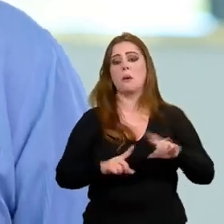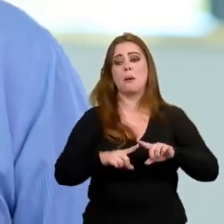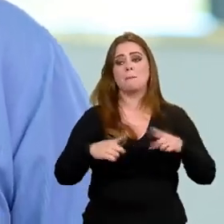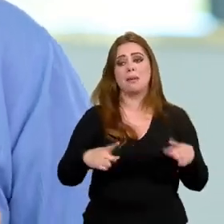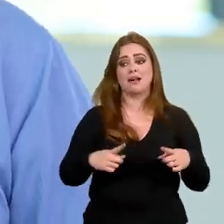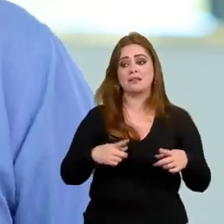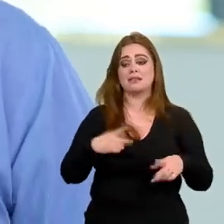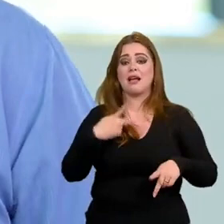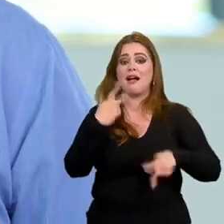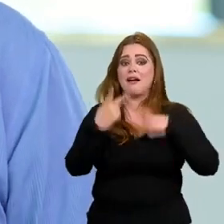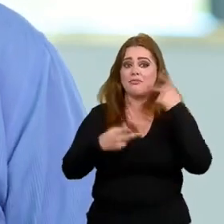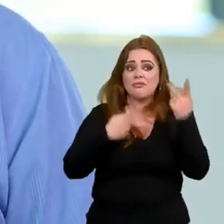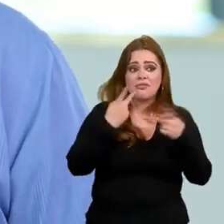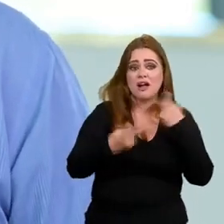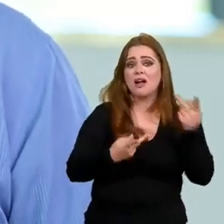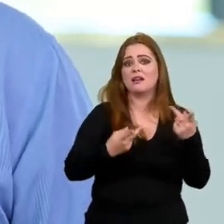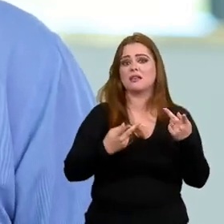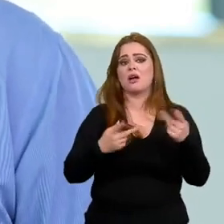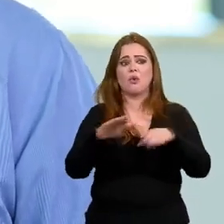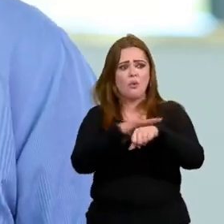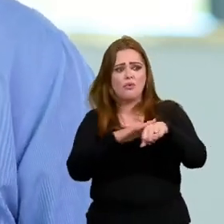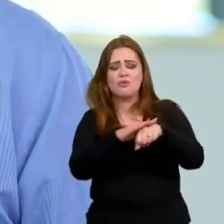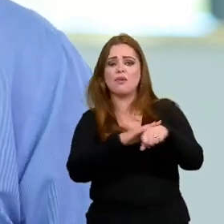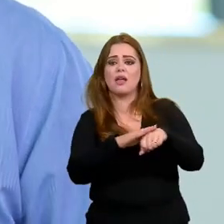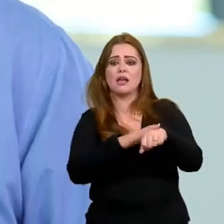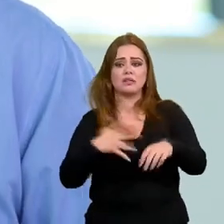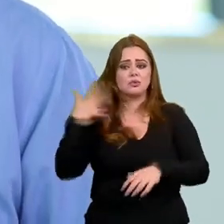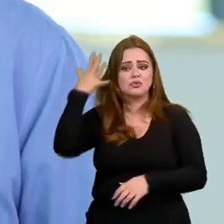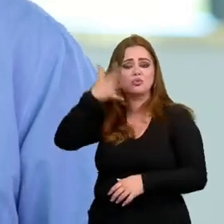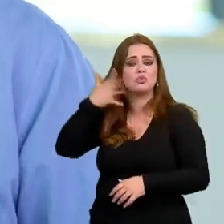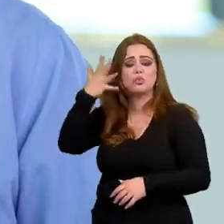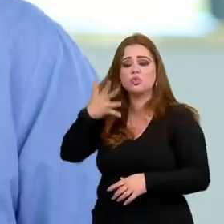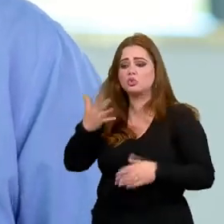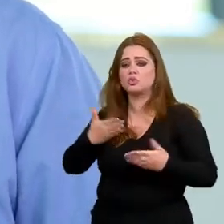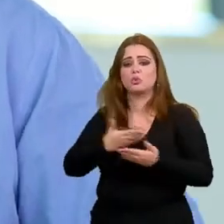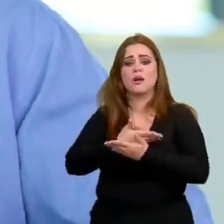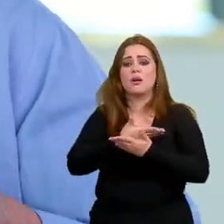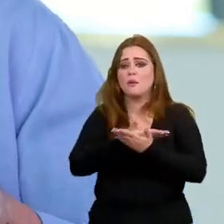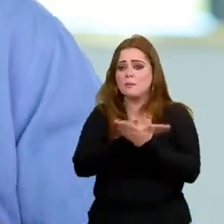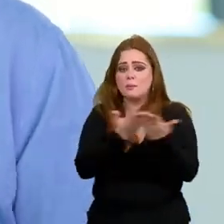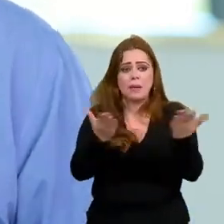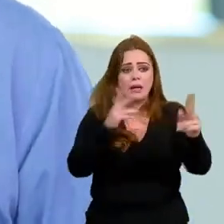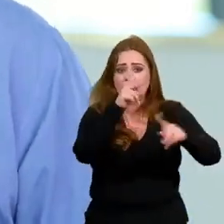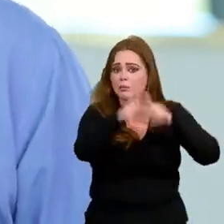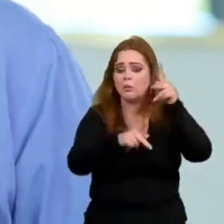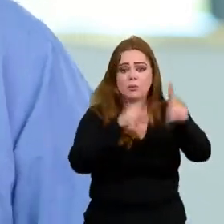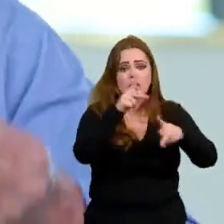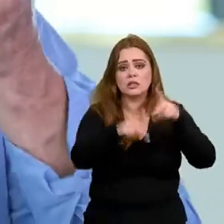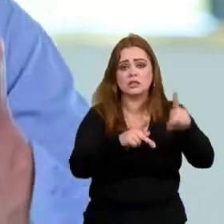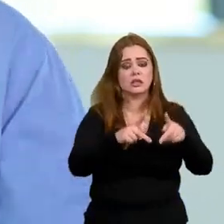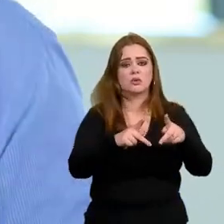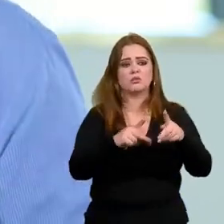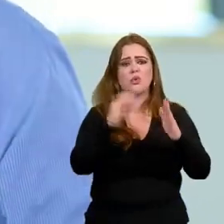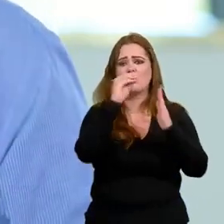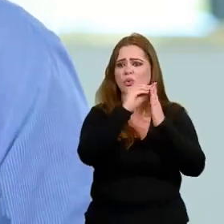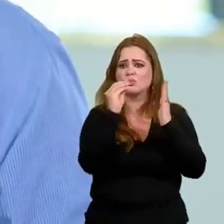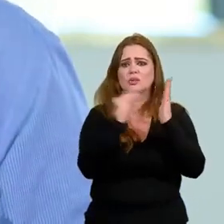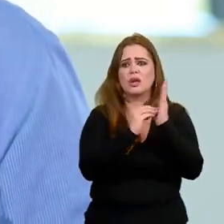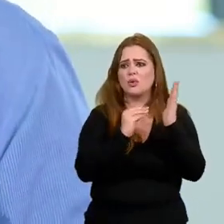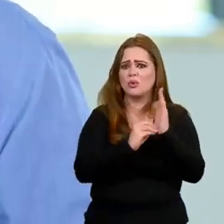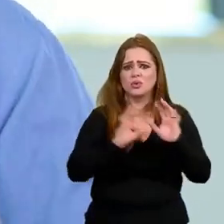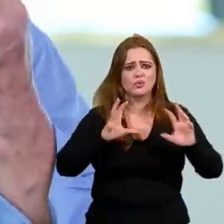as falas dele, sabe, direcionadas ao povo, são palavras de conteúdo político muito forte, como a questão da